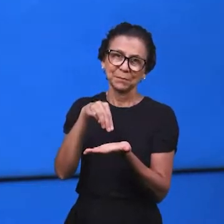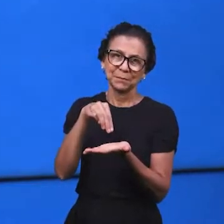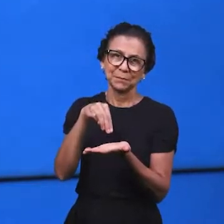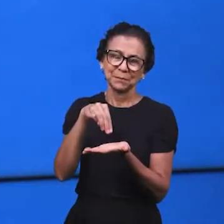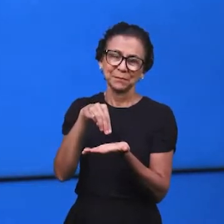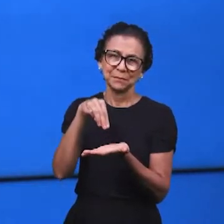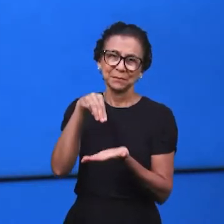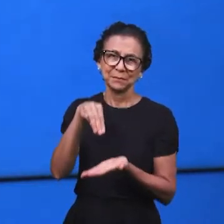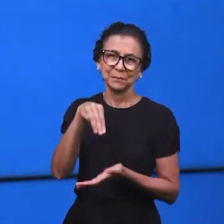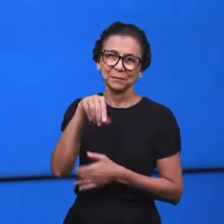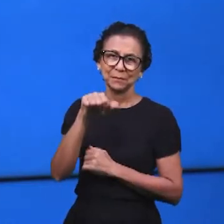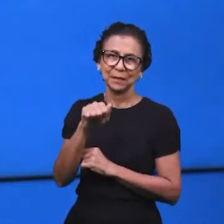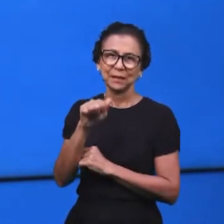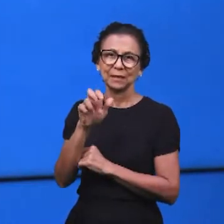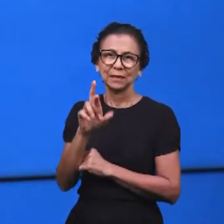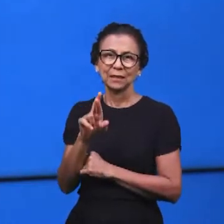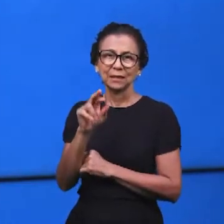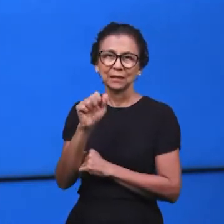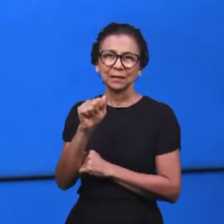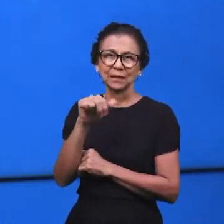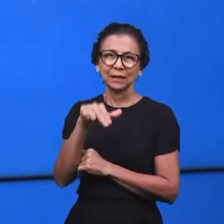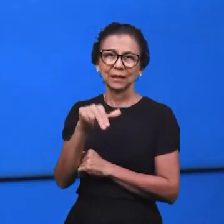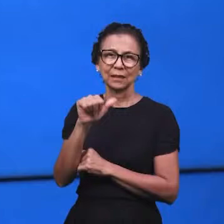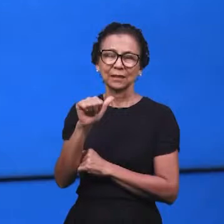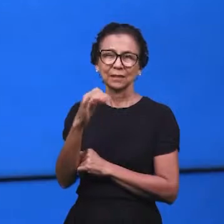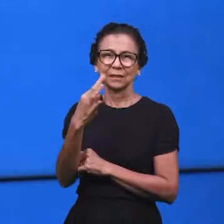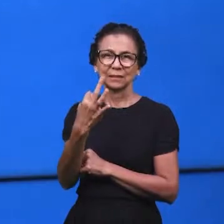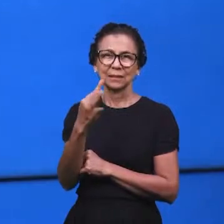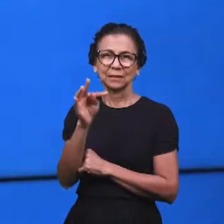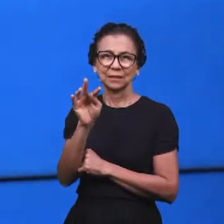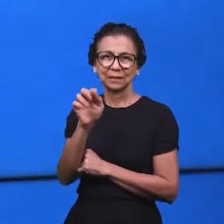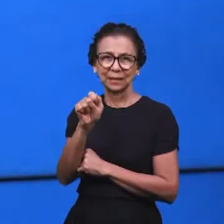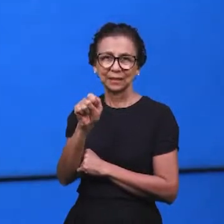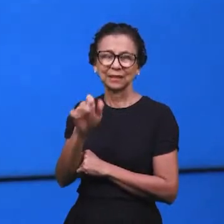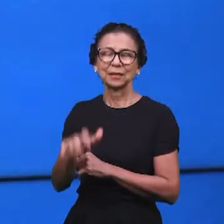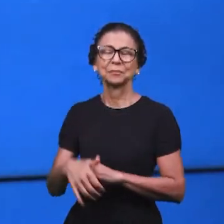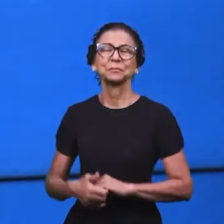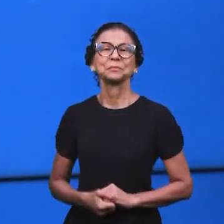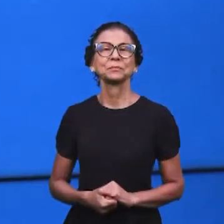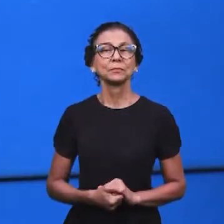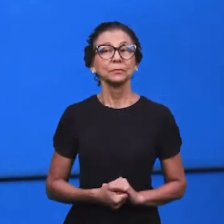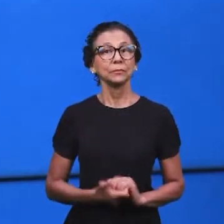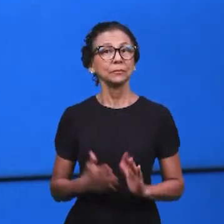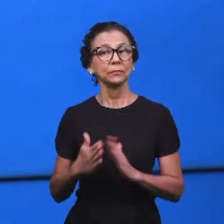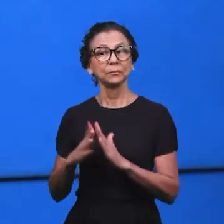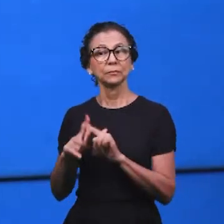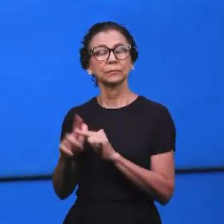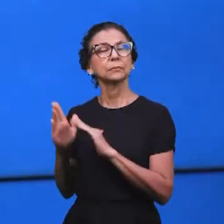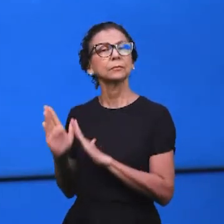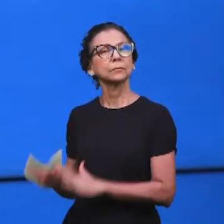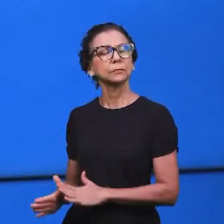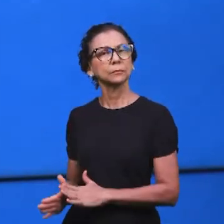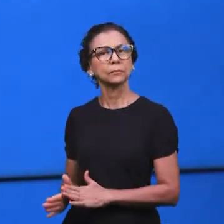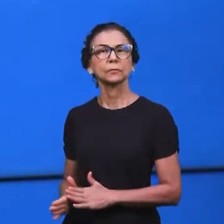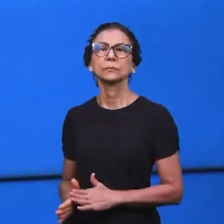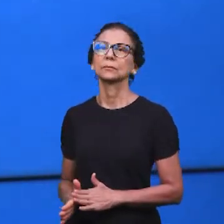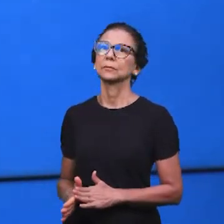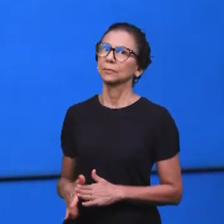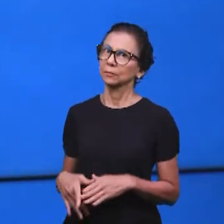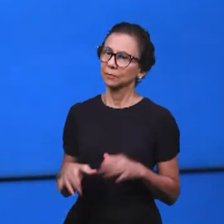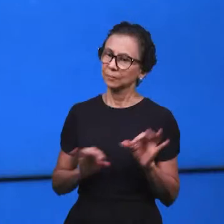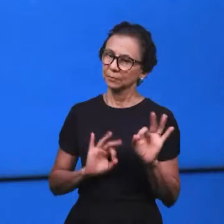El Maranata, muito bem colocado na sua resposta em língua espanhola. E a igreja fiel, ela deve estar